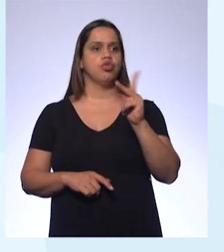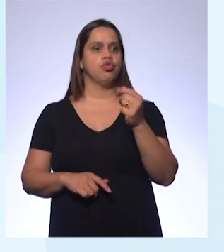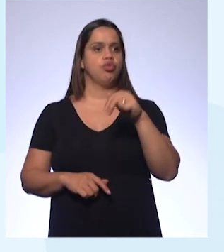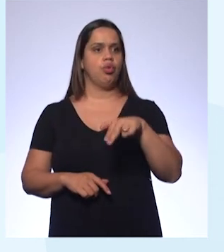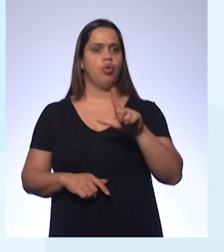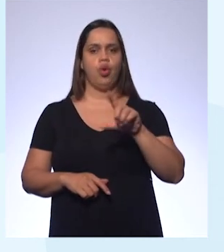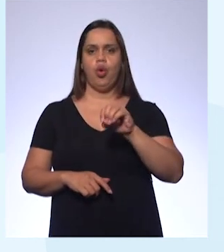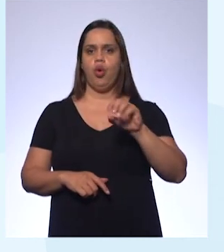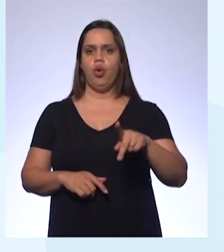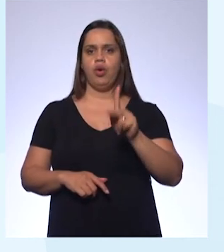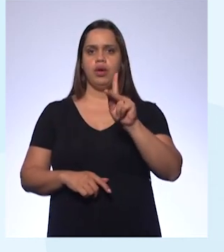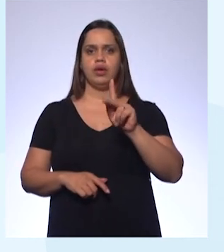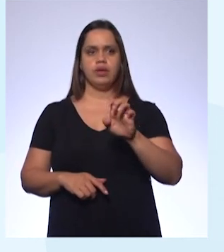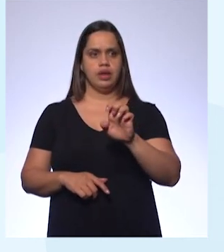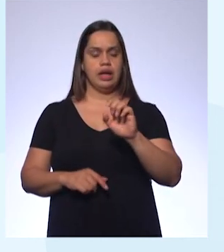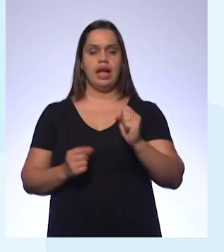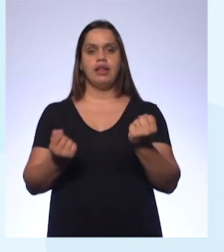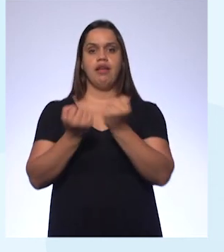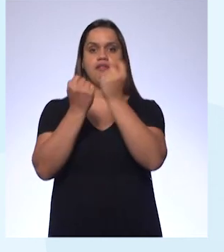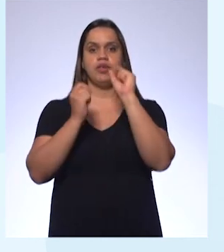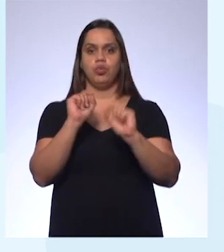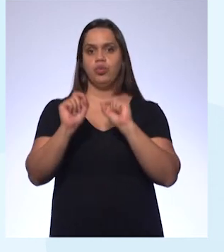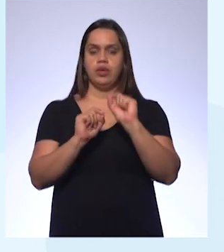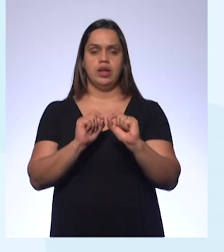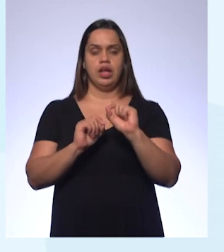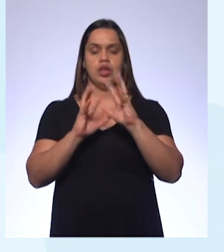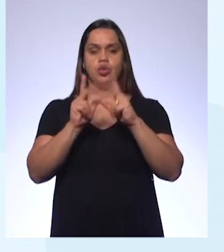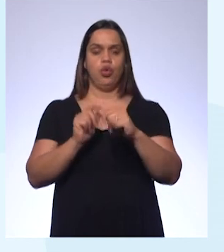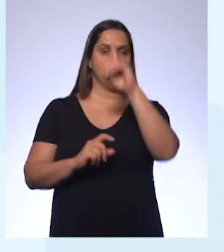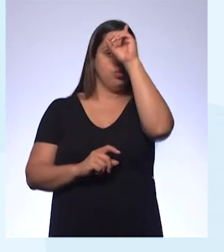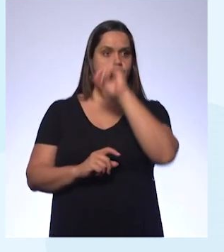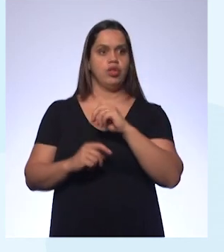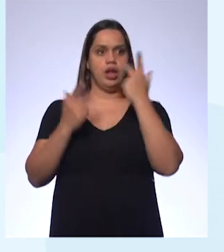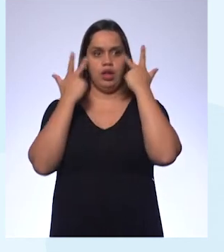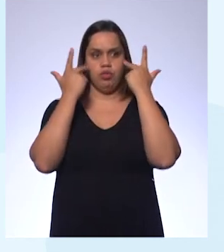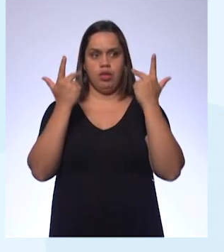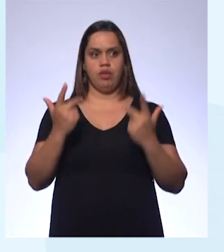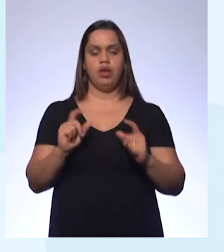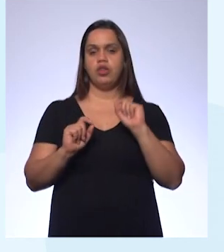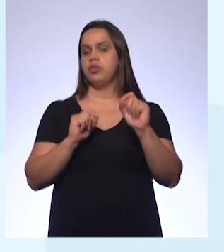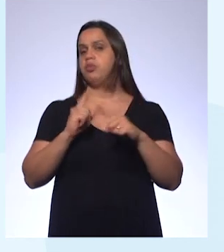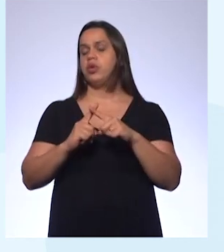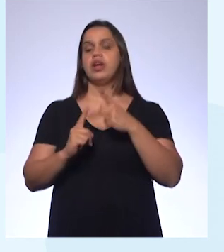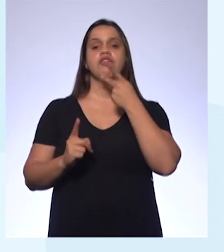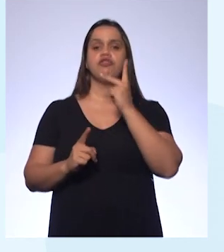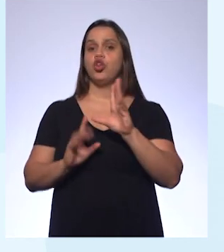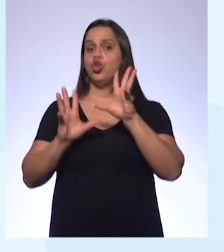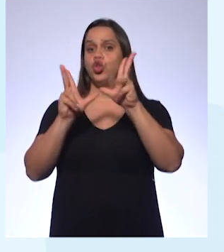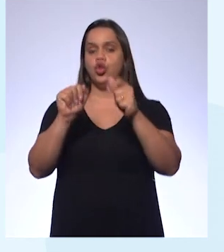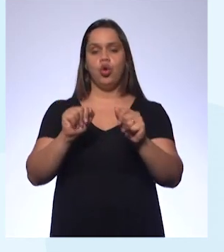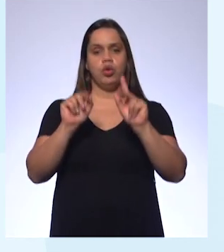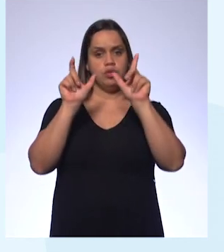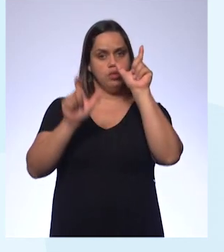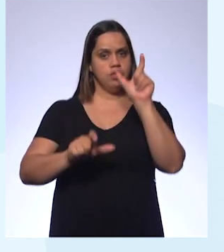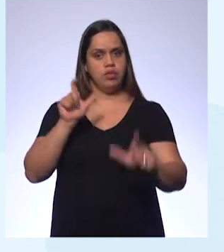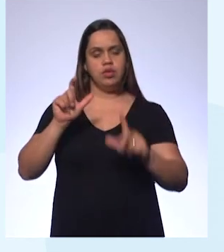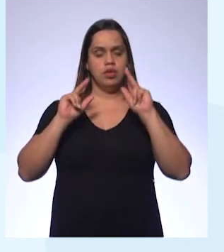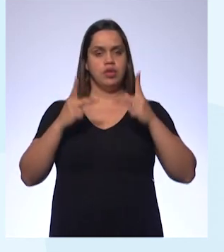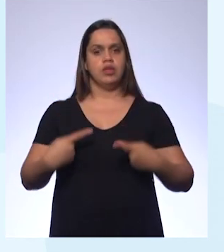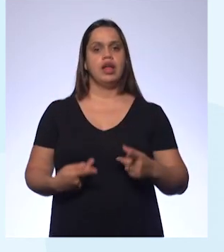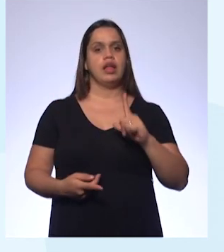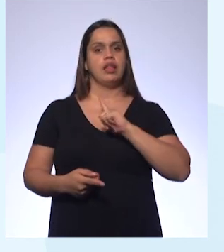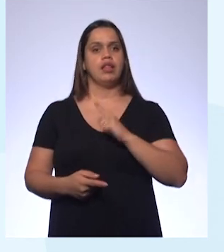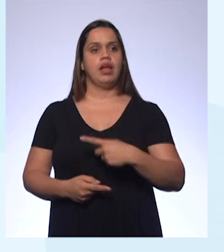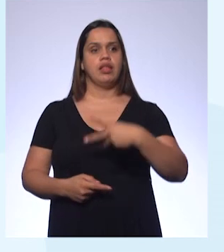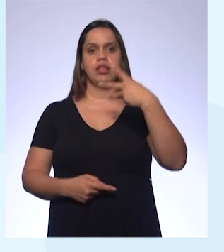John Locke, ele vai defender os direitos naturais, né? Segundo ele, todo ser humano possui 3